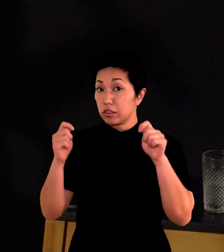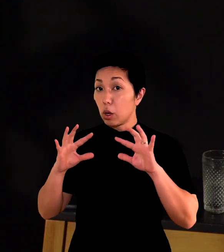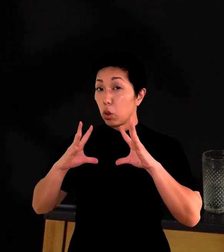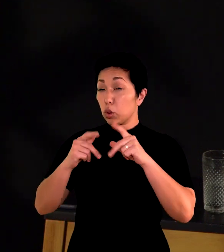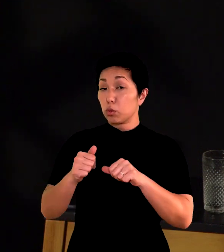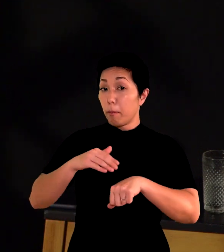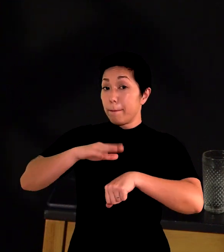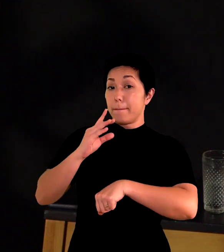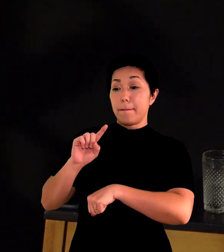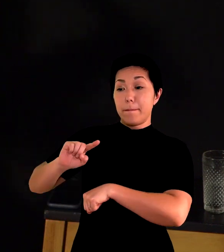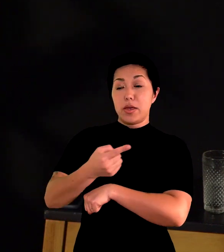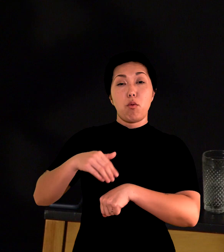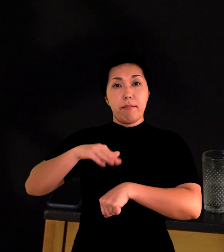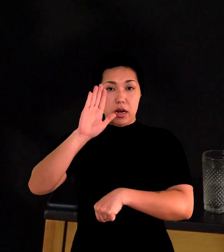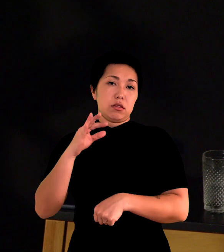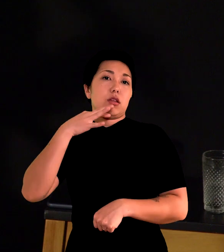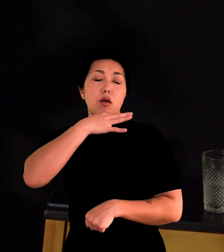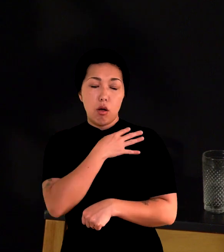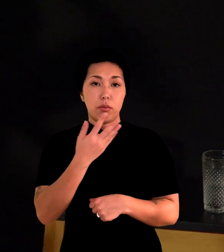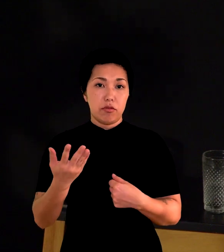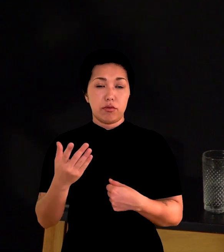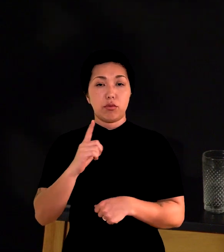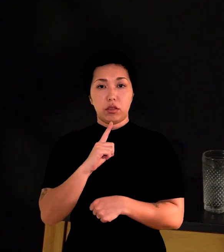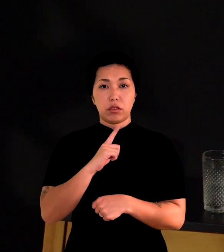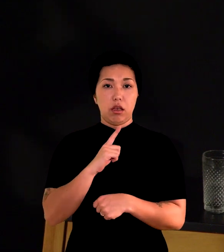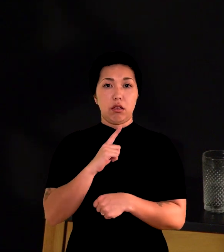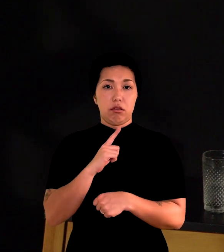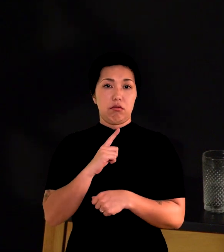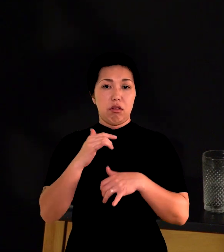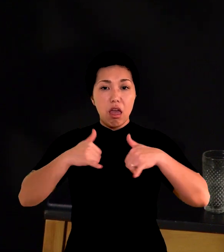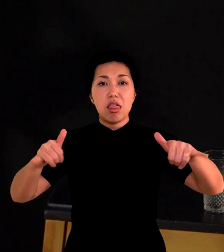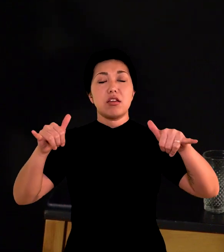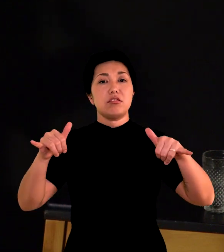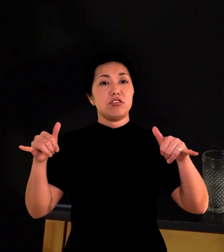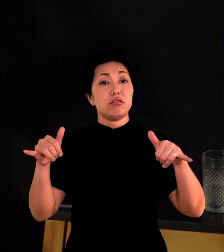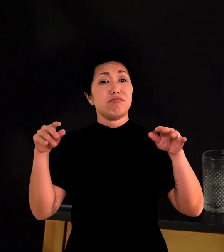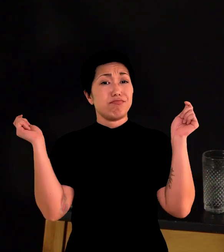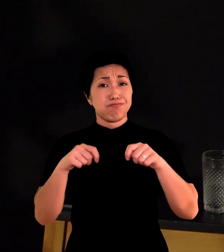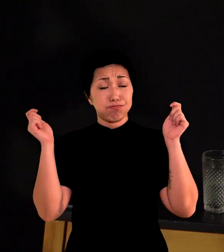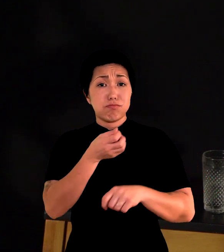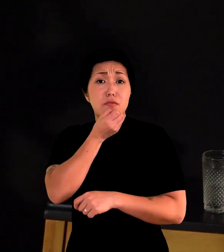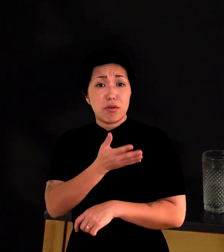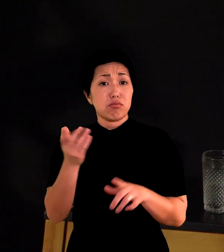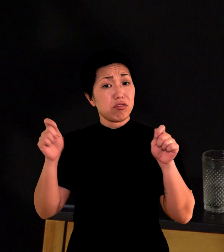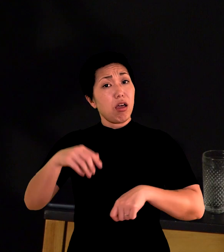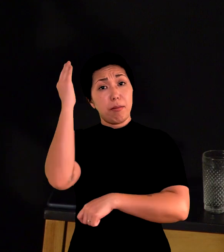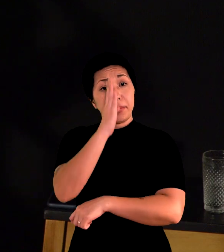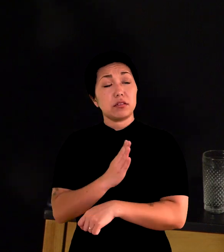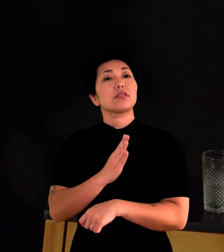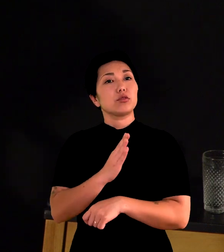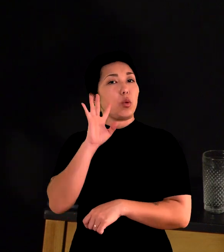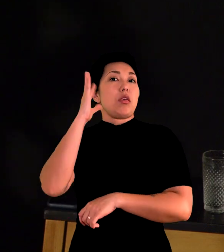esse potencial para cima de 1.000, né, é óbvio que tem fontes suficientes para o